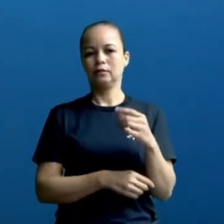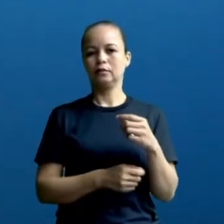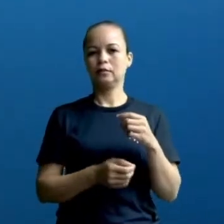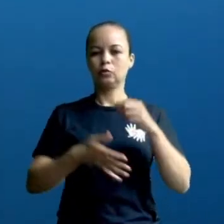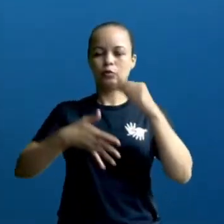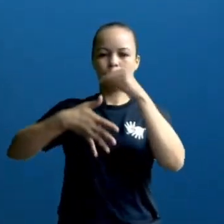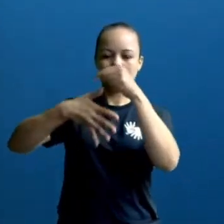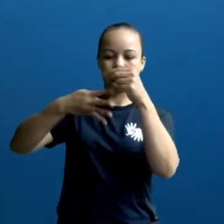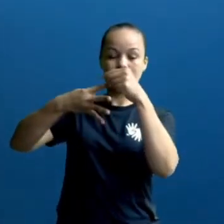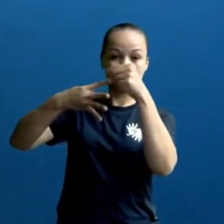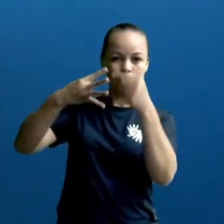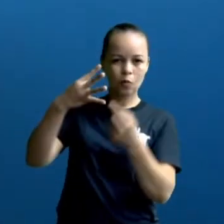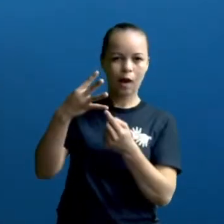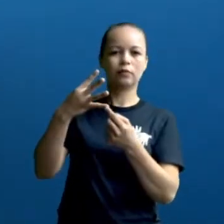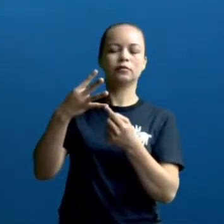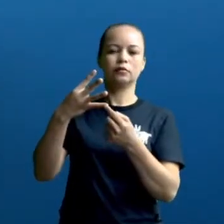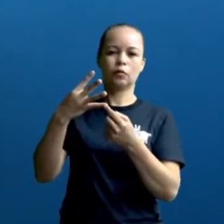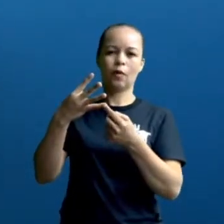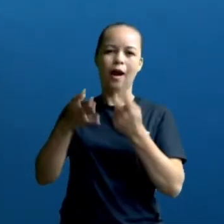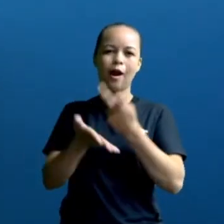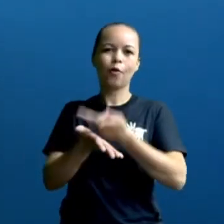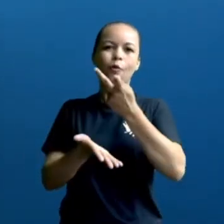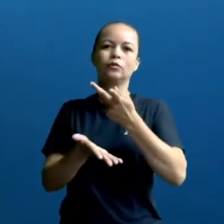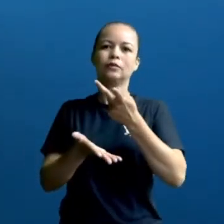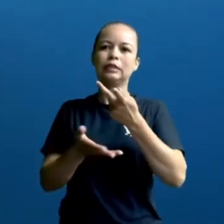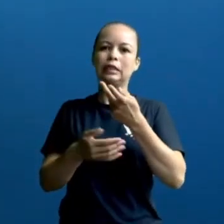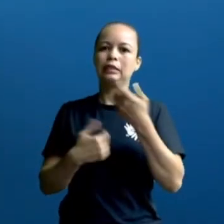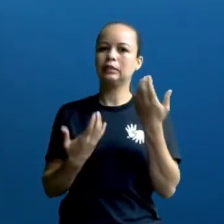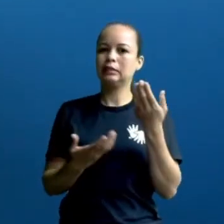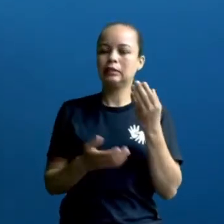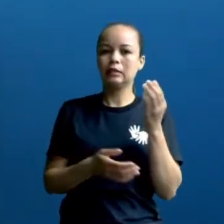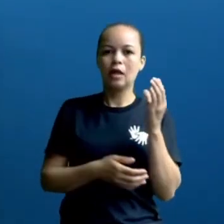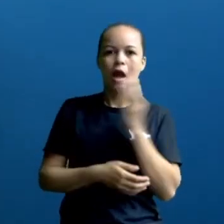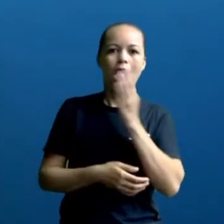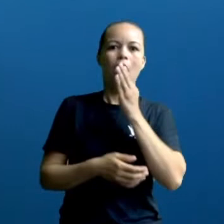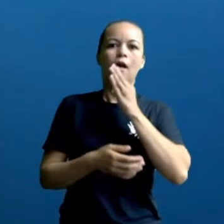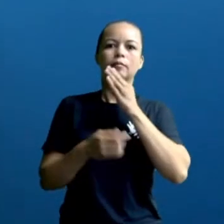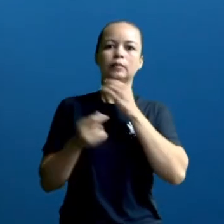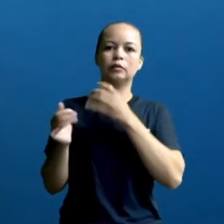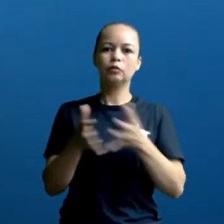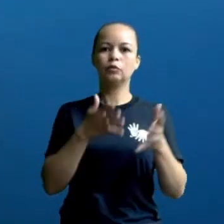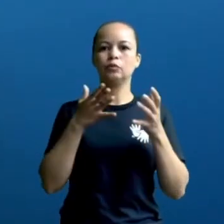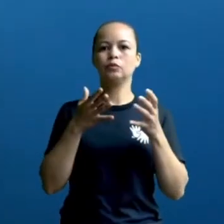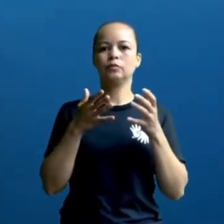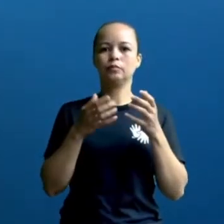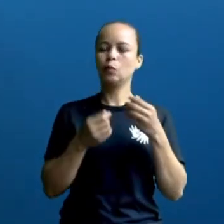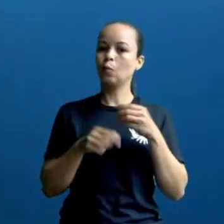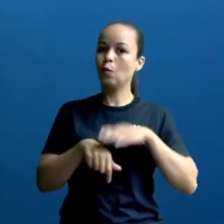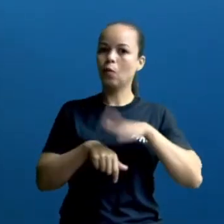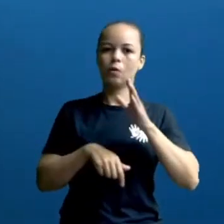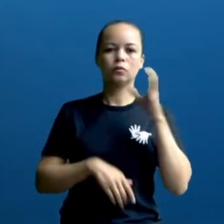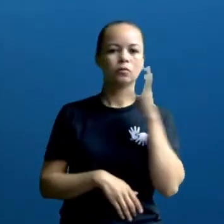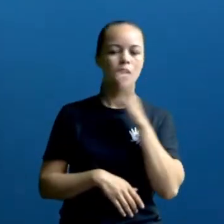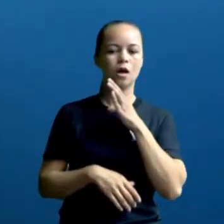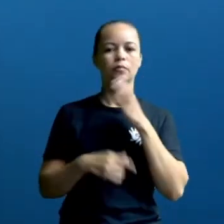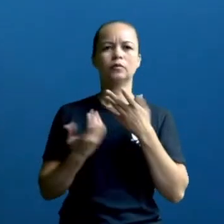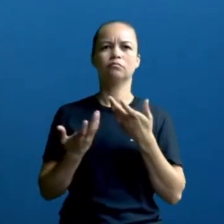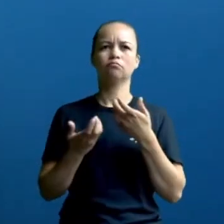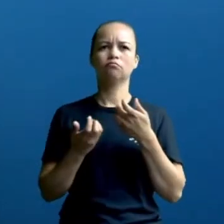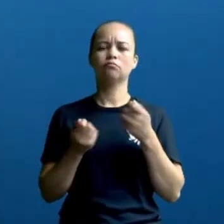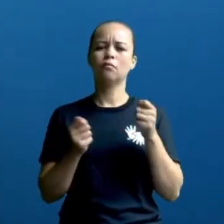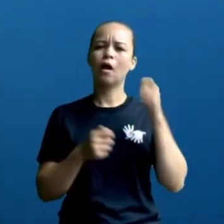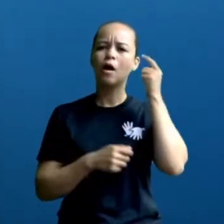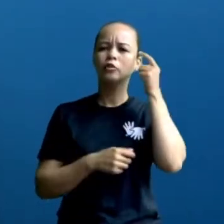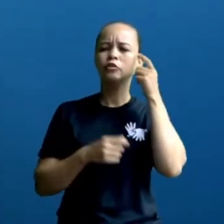essas etapas, gente, ocorrem, ó, em milésimos e milésimos de segundo. É uma coisa muito rápida. Por quê? Imagina se isso fosse